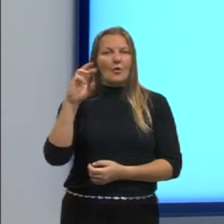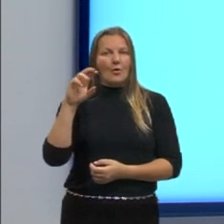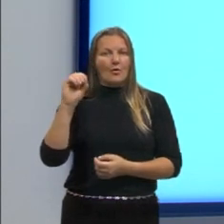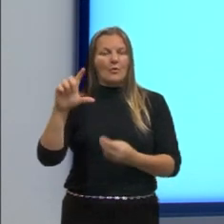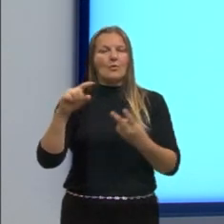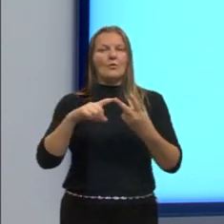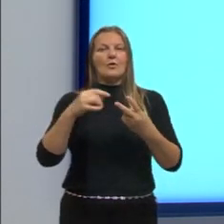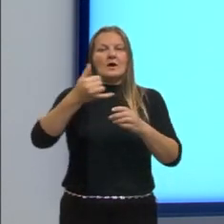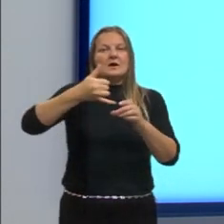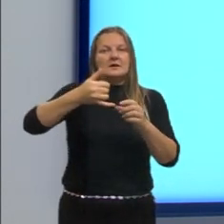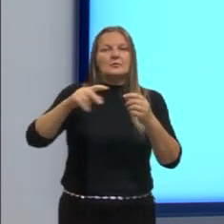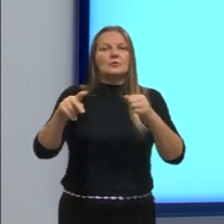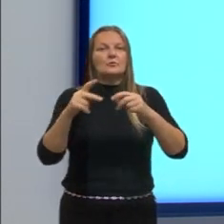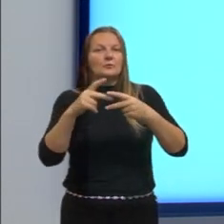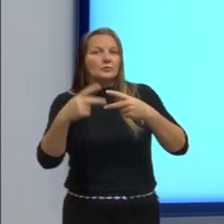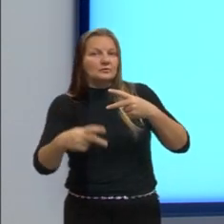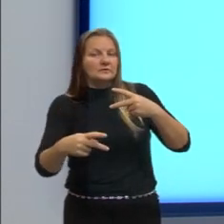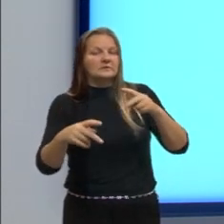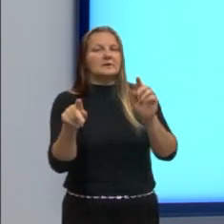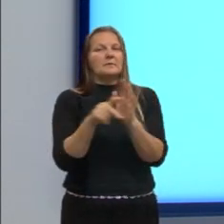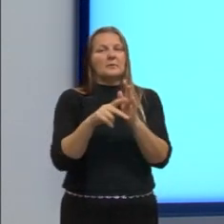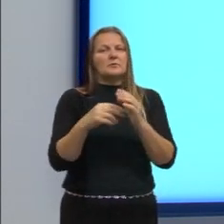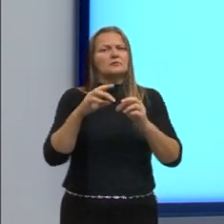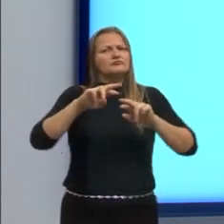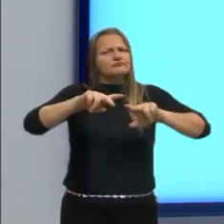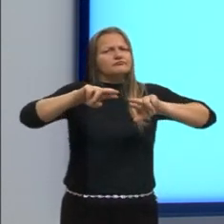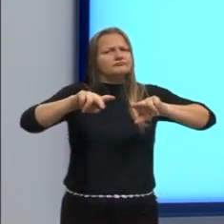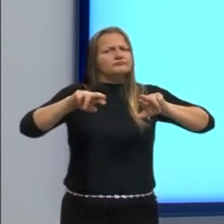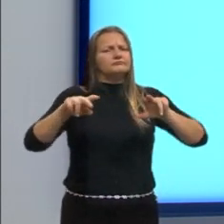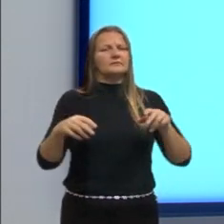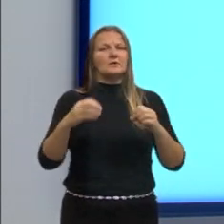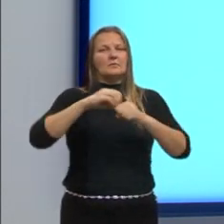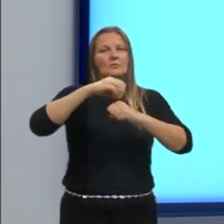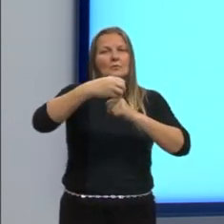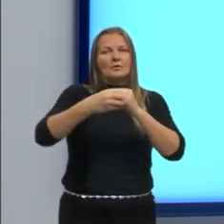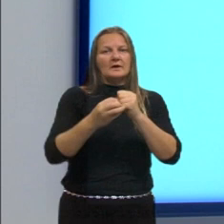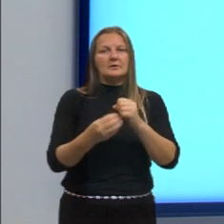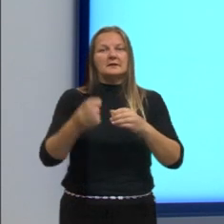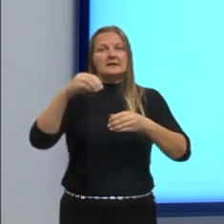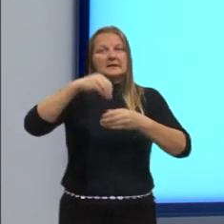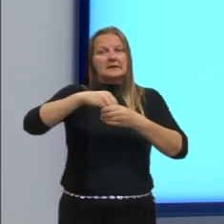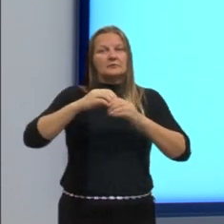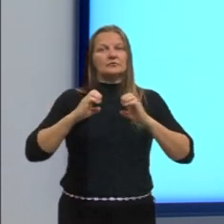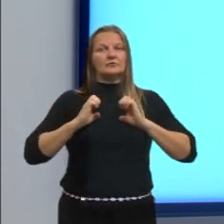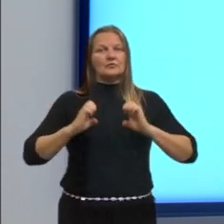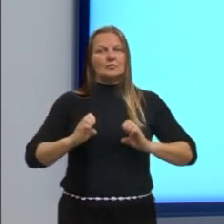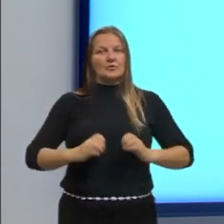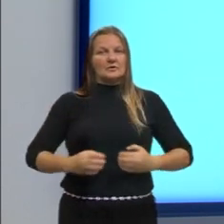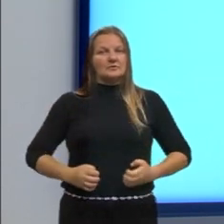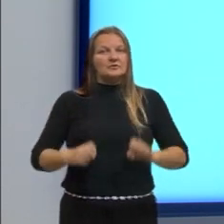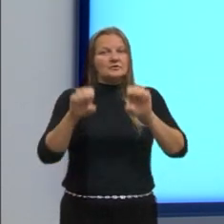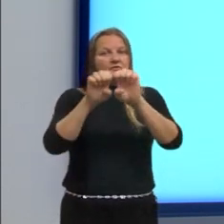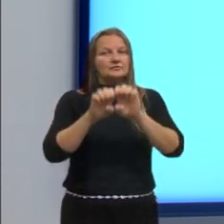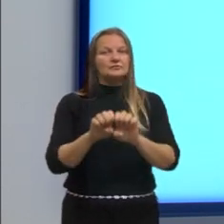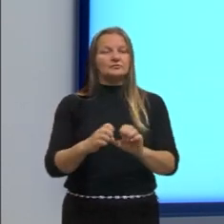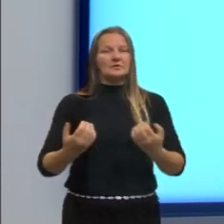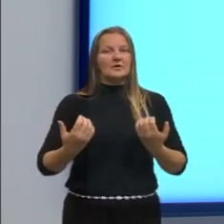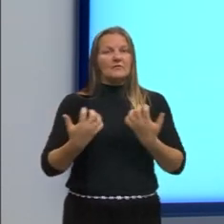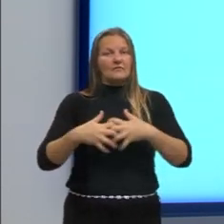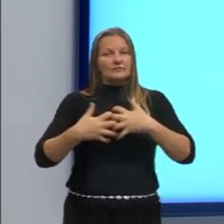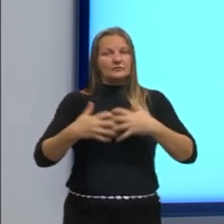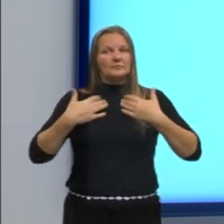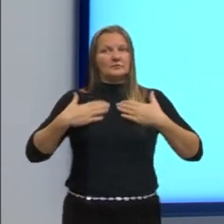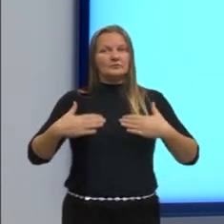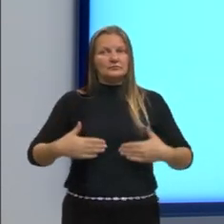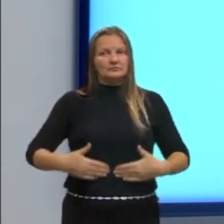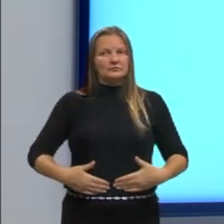lipoproteínas enfim vários moléculas que são fundamentais para o nosso bom funcionamento fazem parte da sua